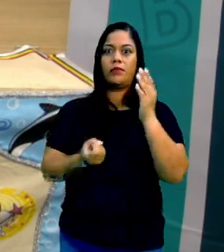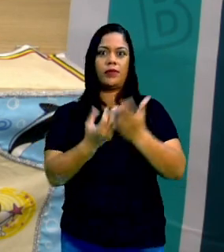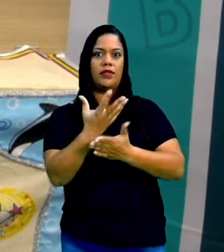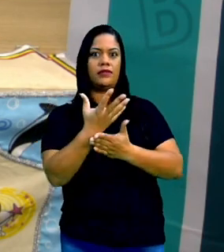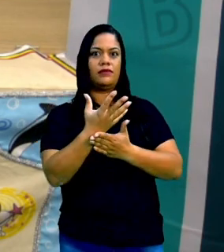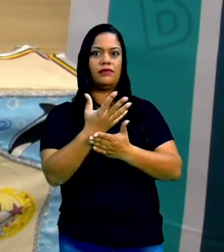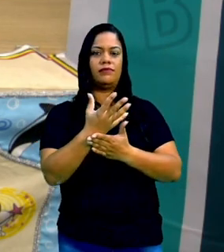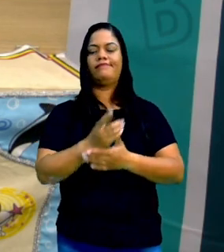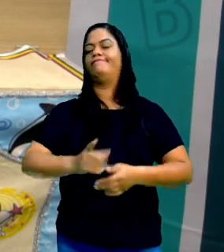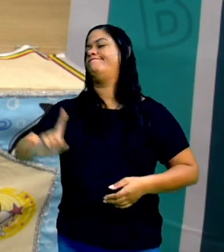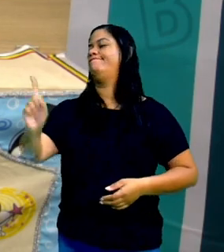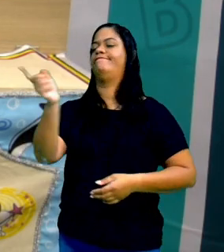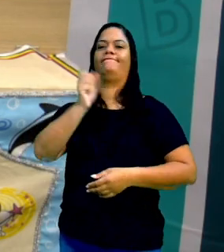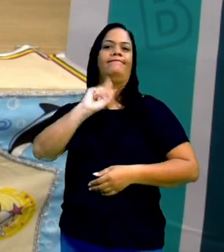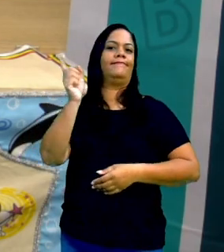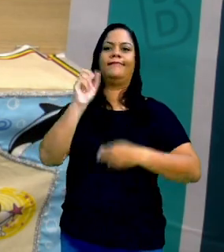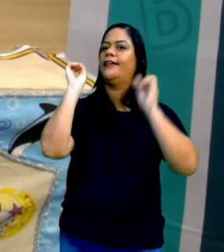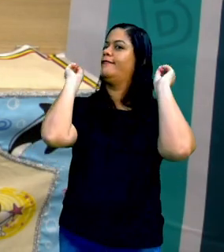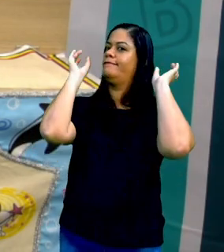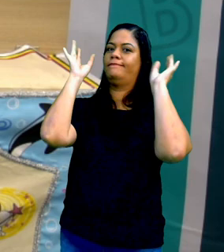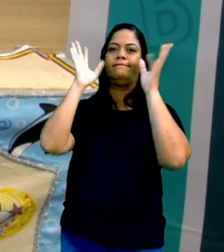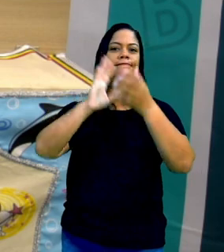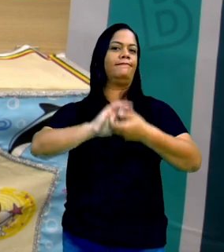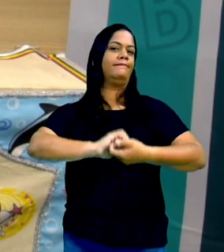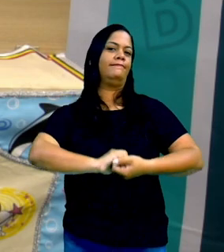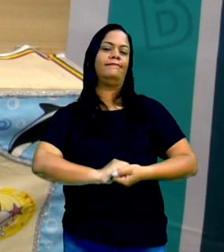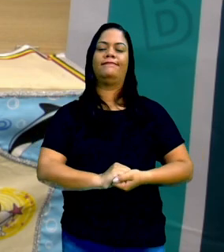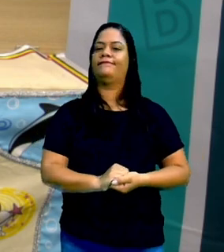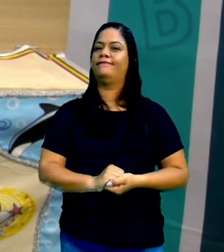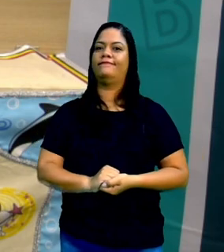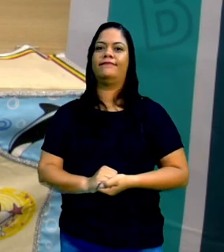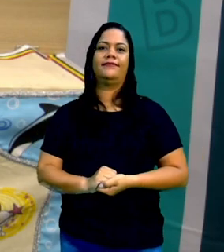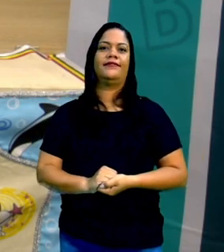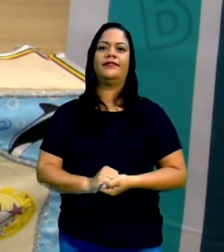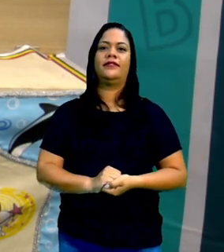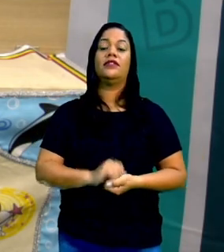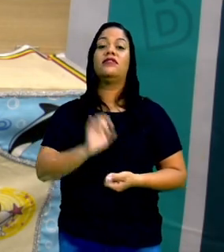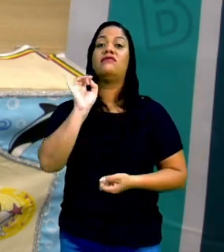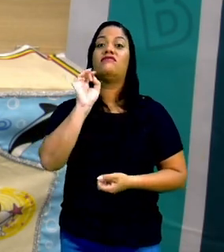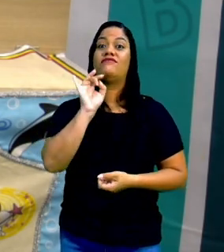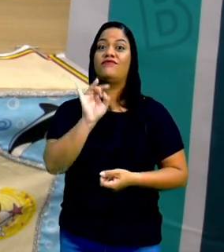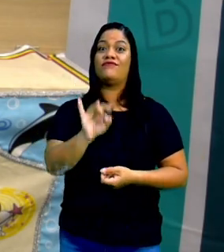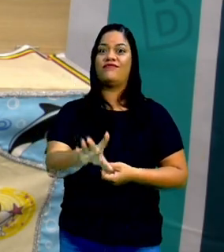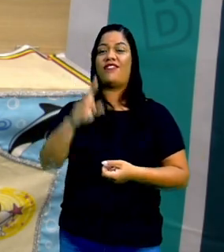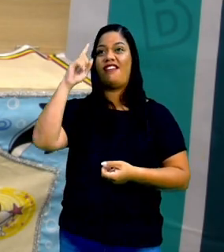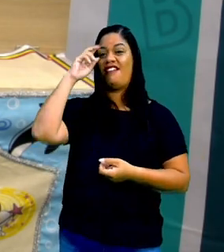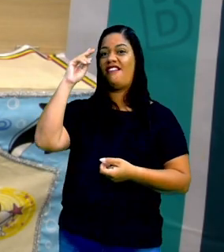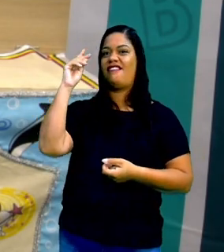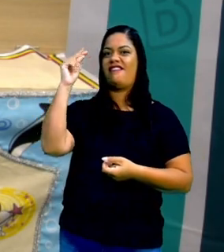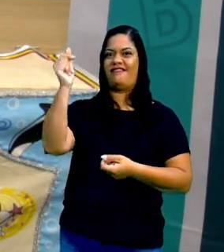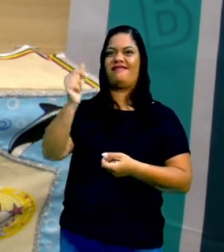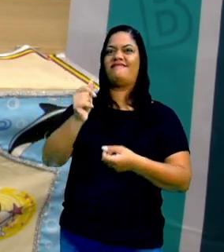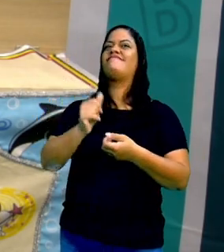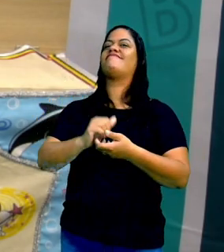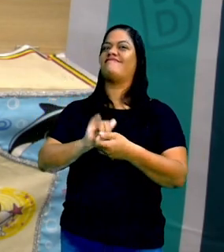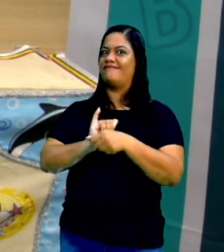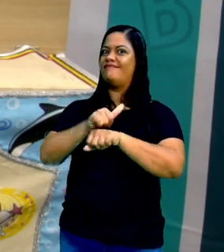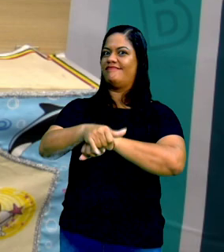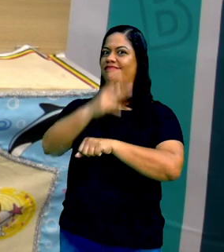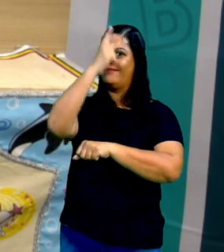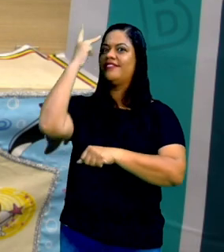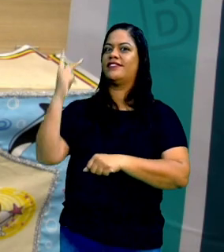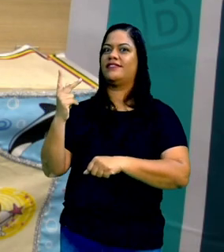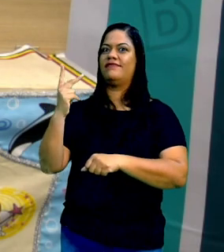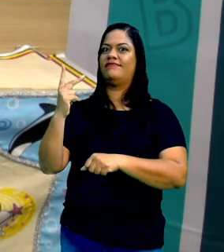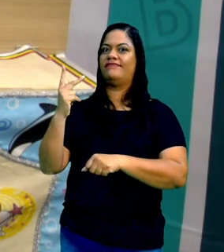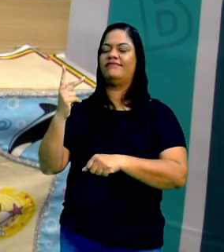foi? Não, leiturinha. Não? Não. Ele só tava inventando que tinha um lobo, leiturinha.